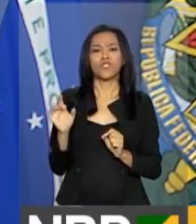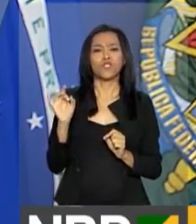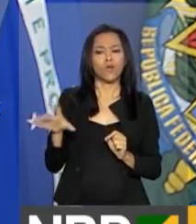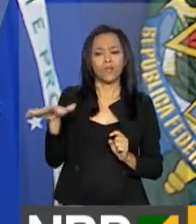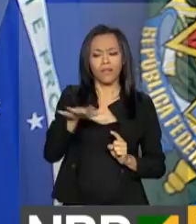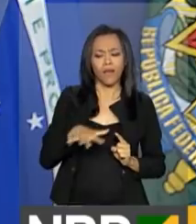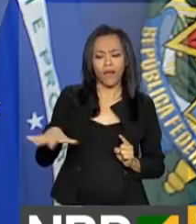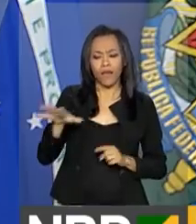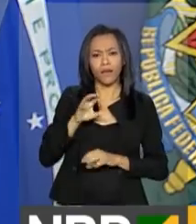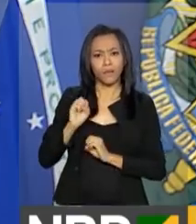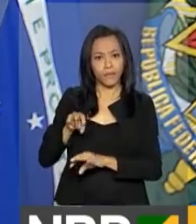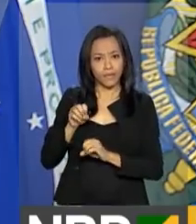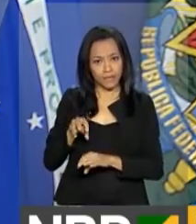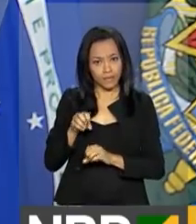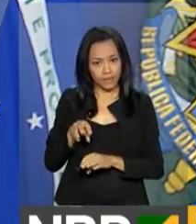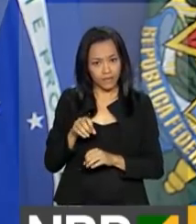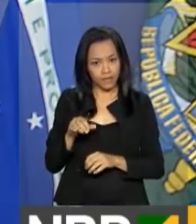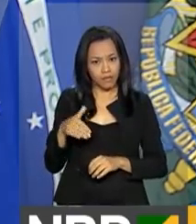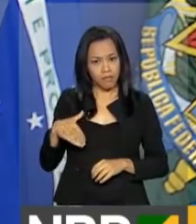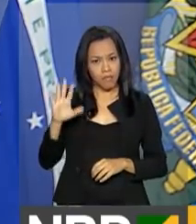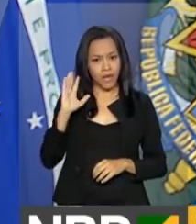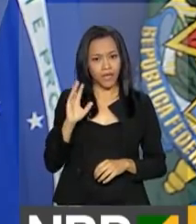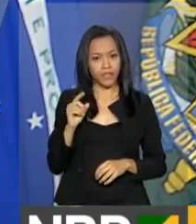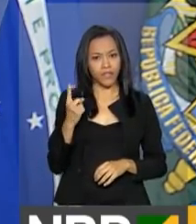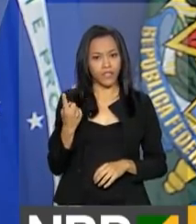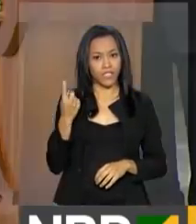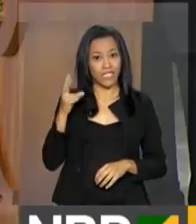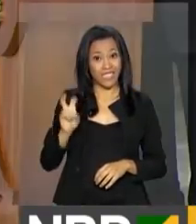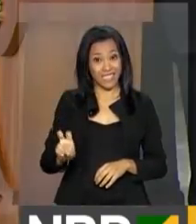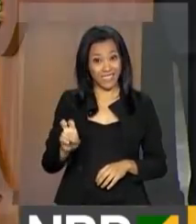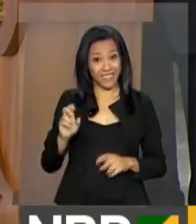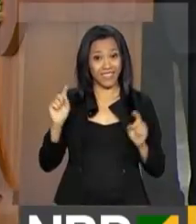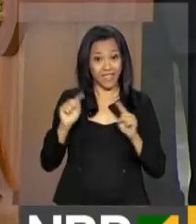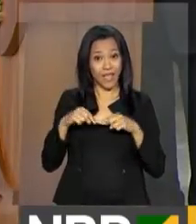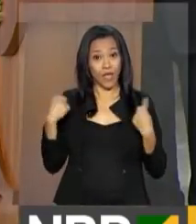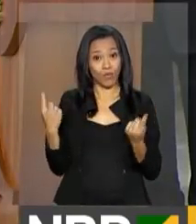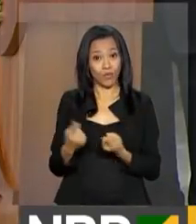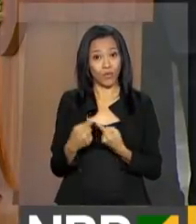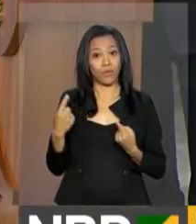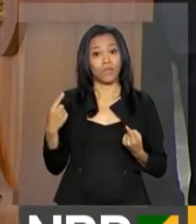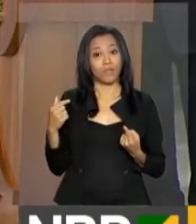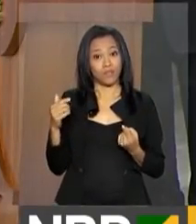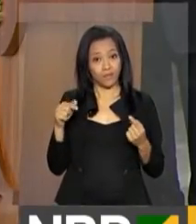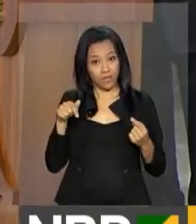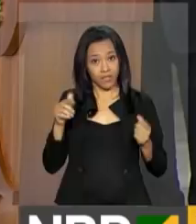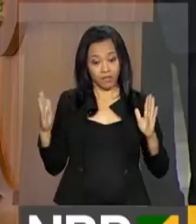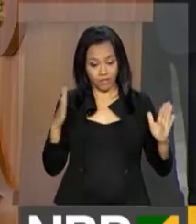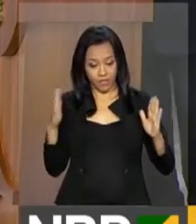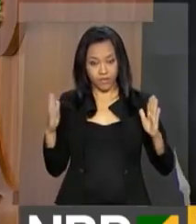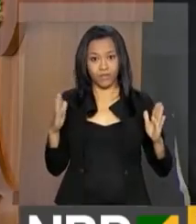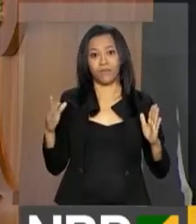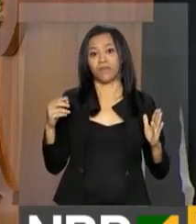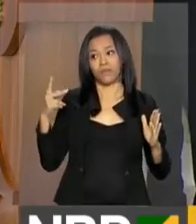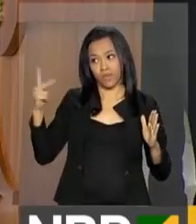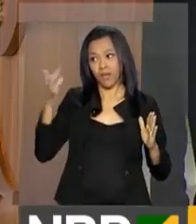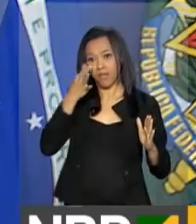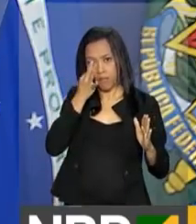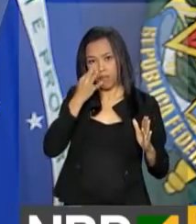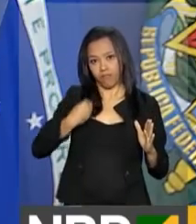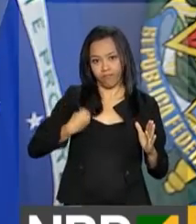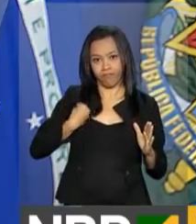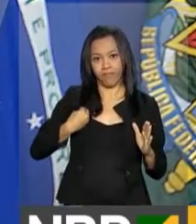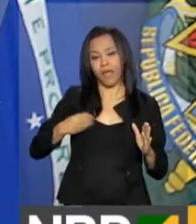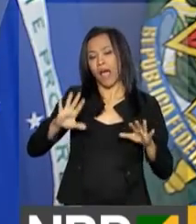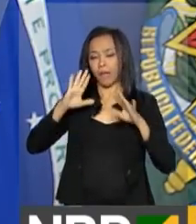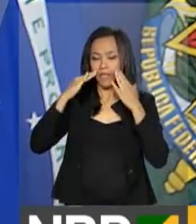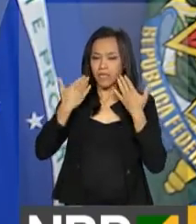educação nós fizemos nossa acho que mais de 15 reuniões aqui ao longo do seu período para apresentar as melhorias na